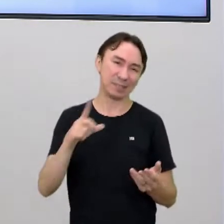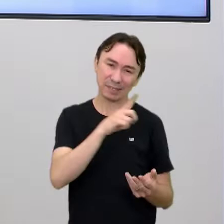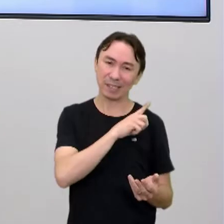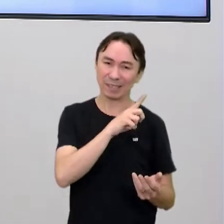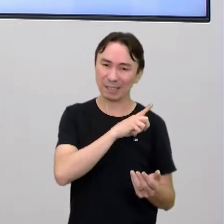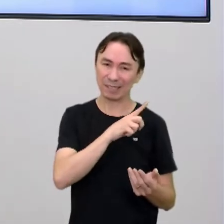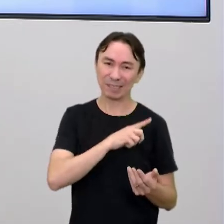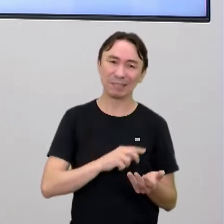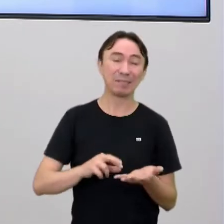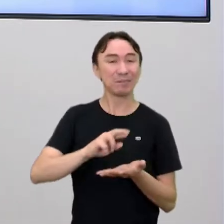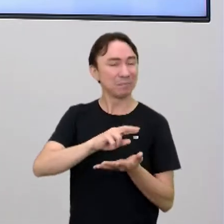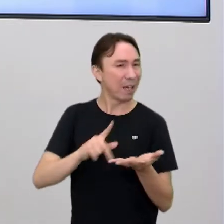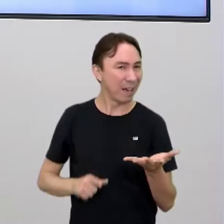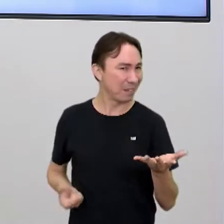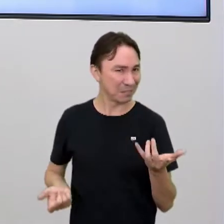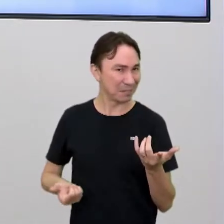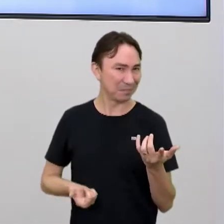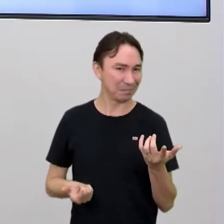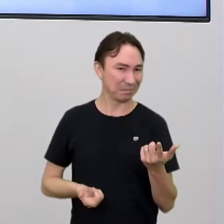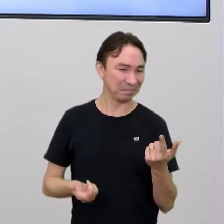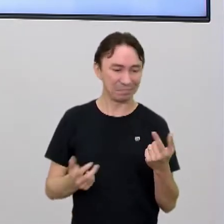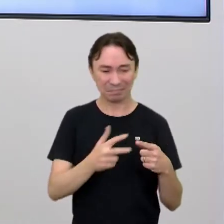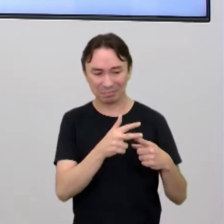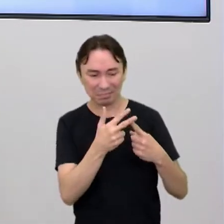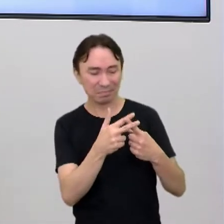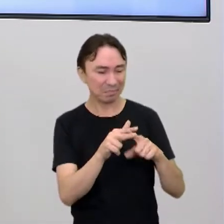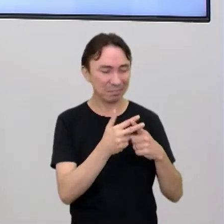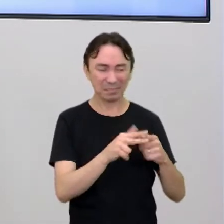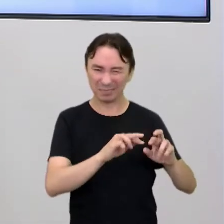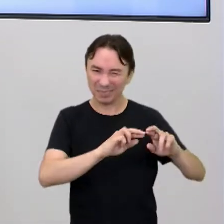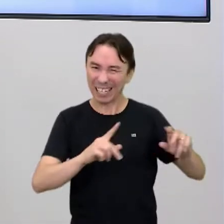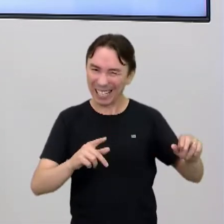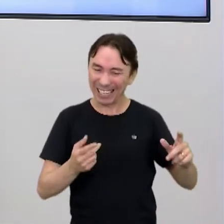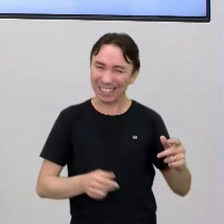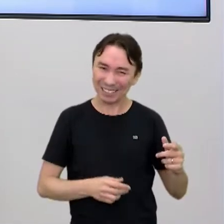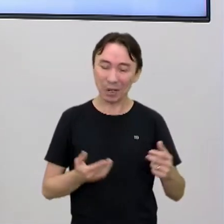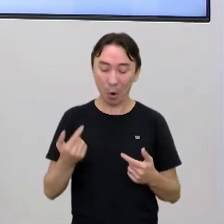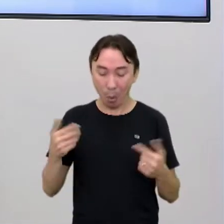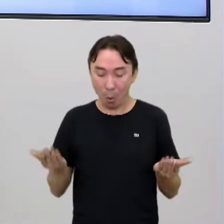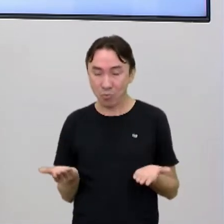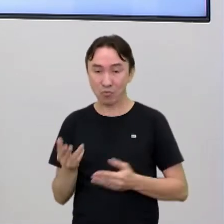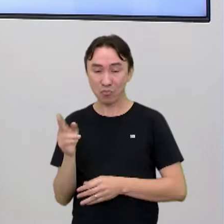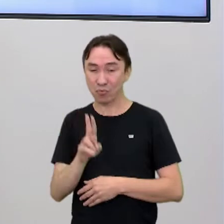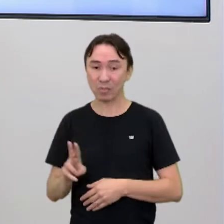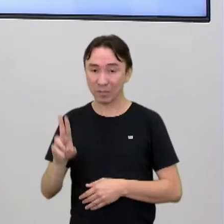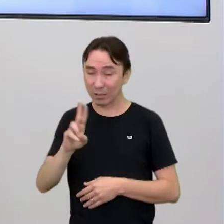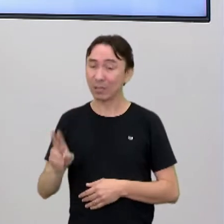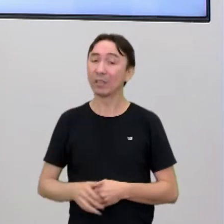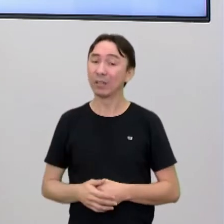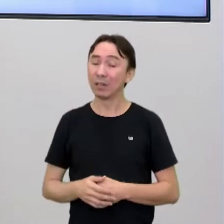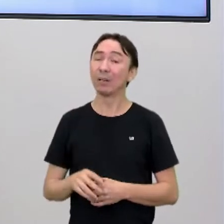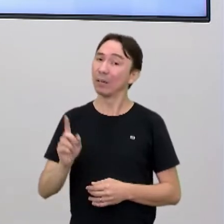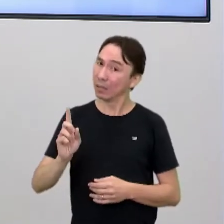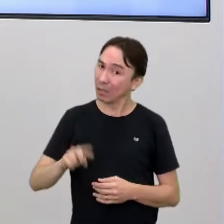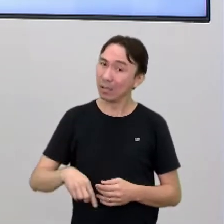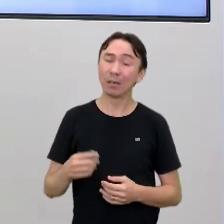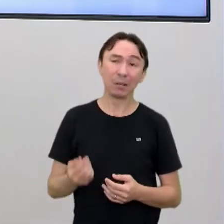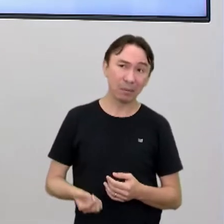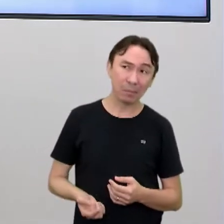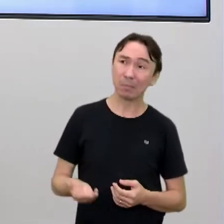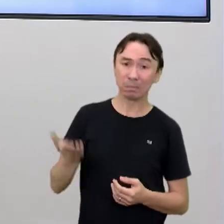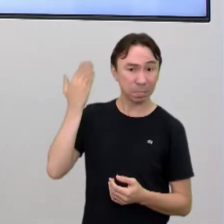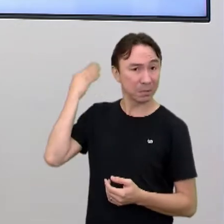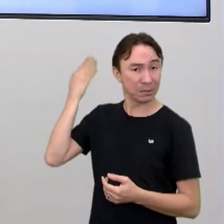ferramentas tão comuns no nosso cotidiano foram inventadas lá no século XIX. Pensa